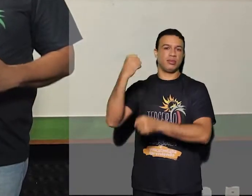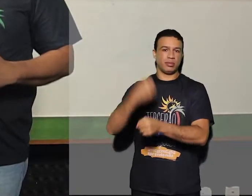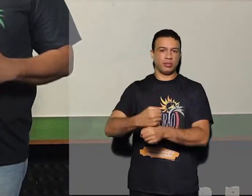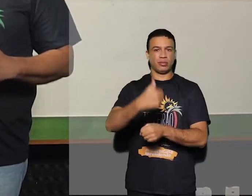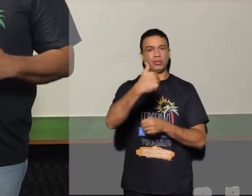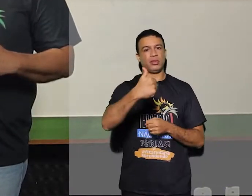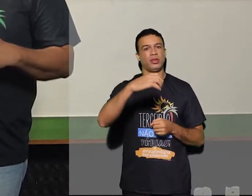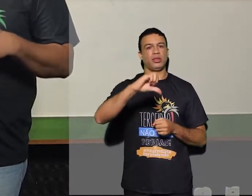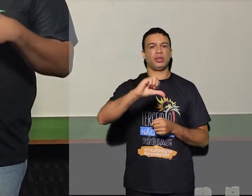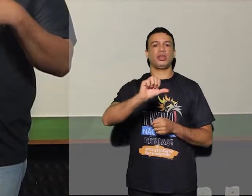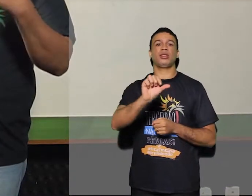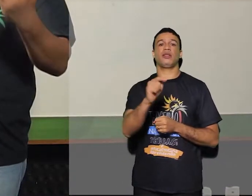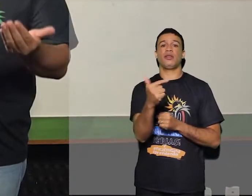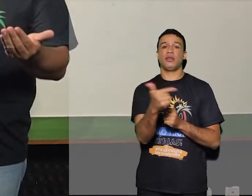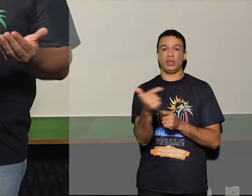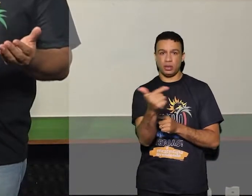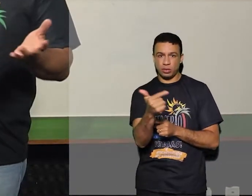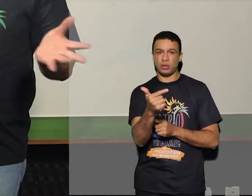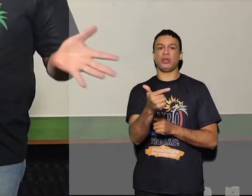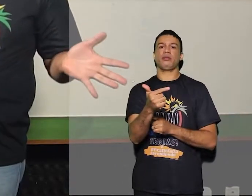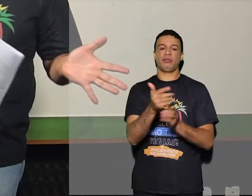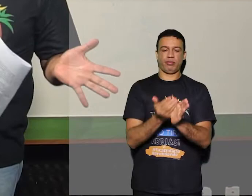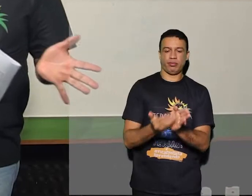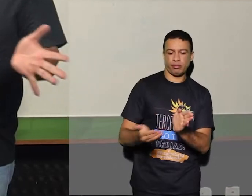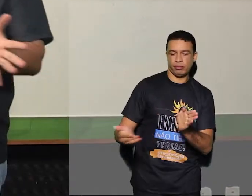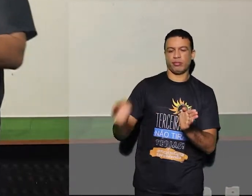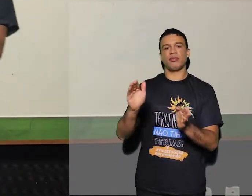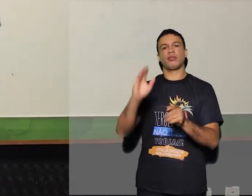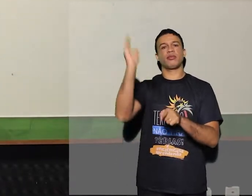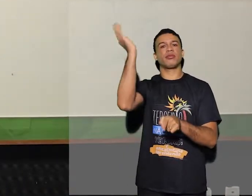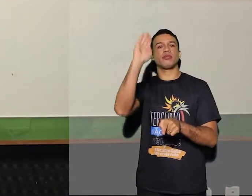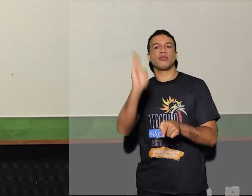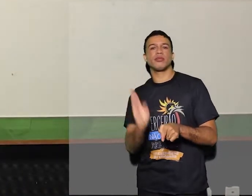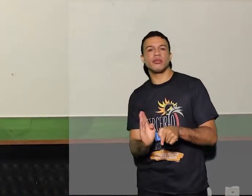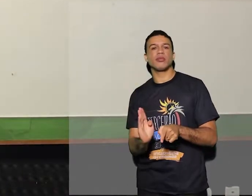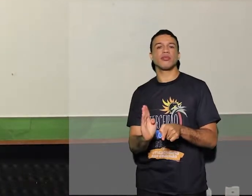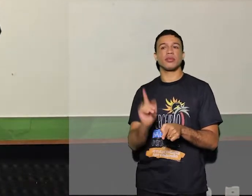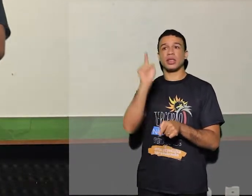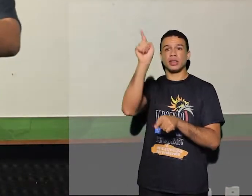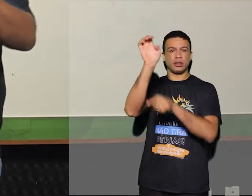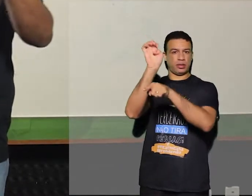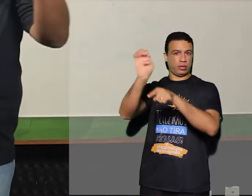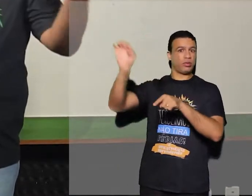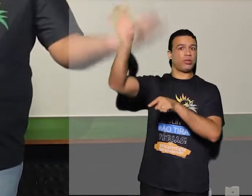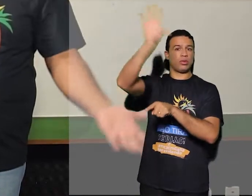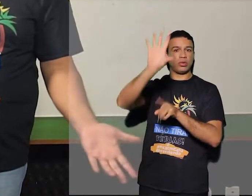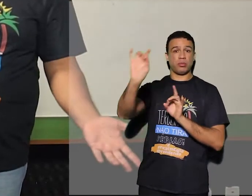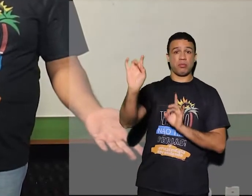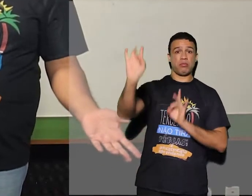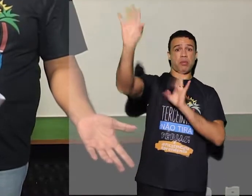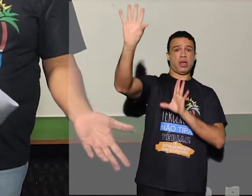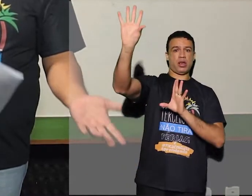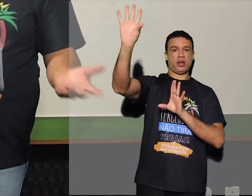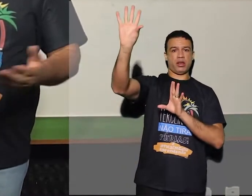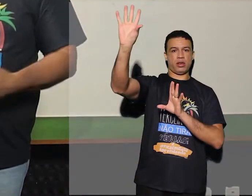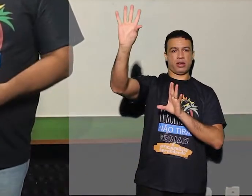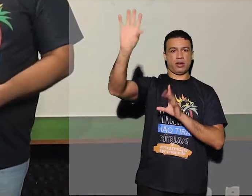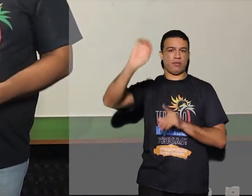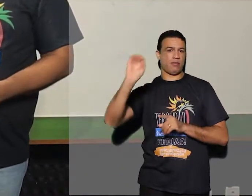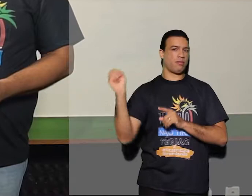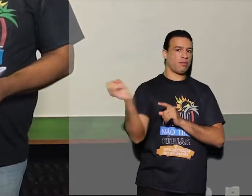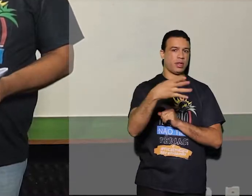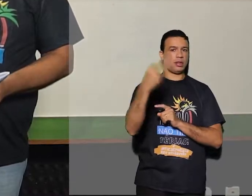uma série de novas proposições e trazer o Brasil para o que já acontecia na Europa, que foi o modernismo europeu e as